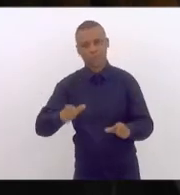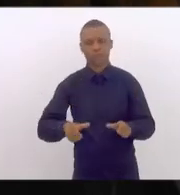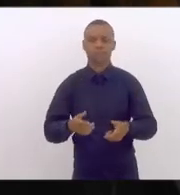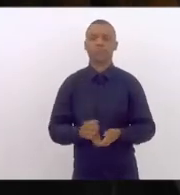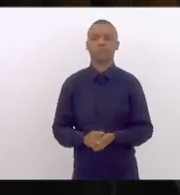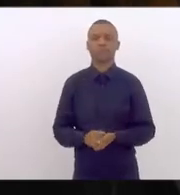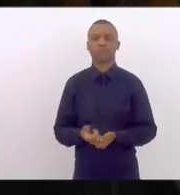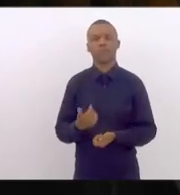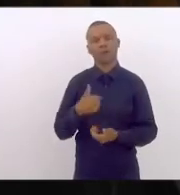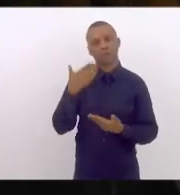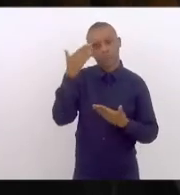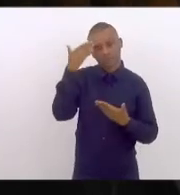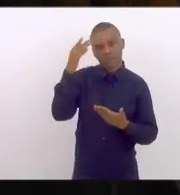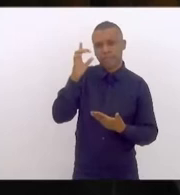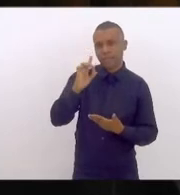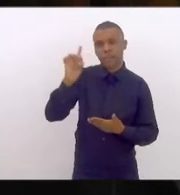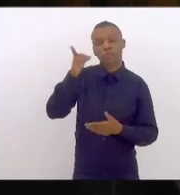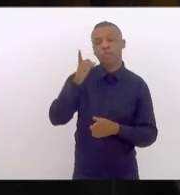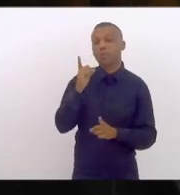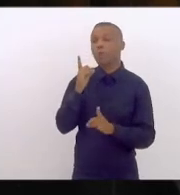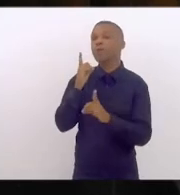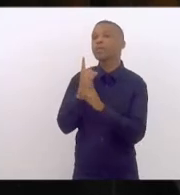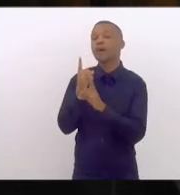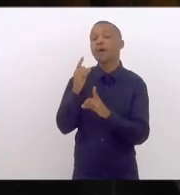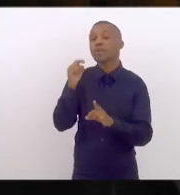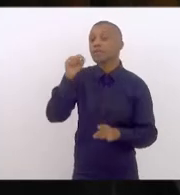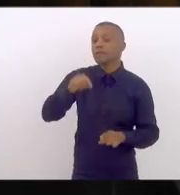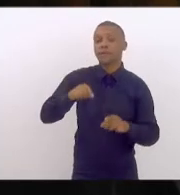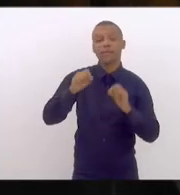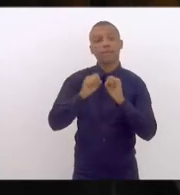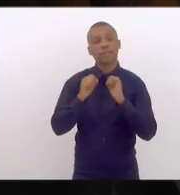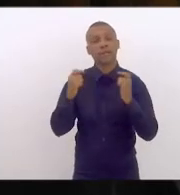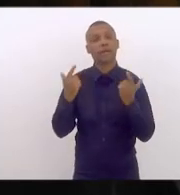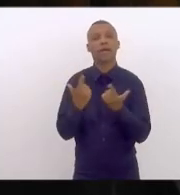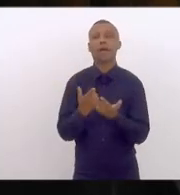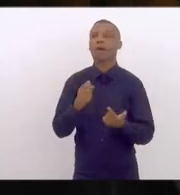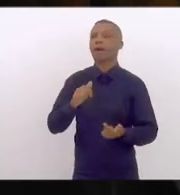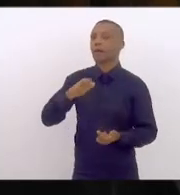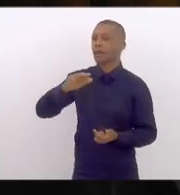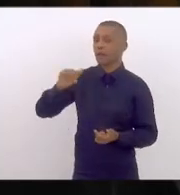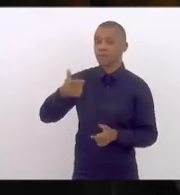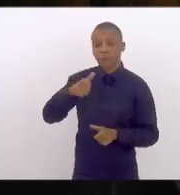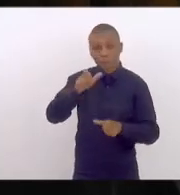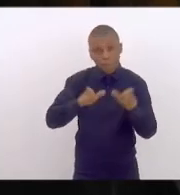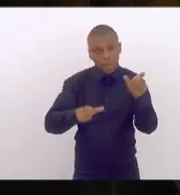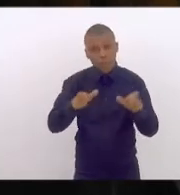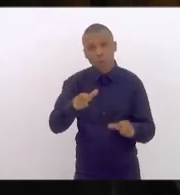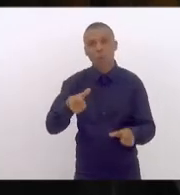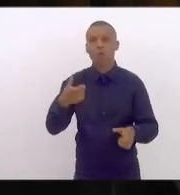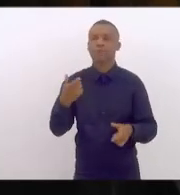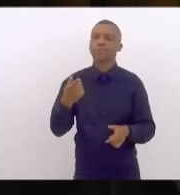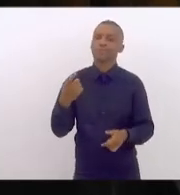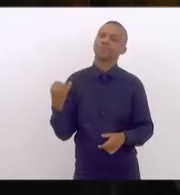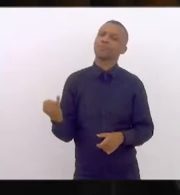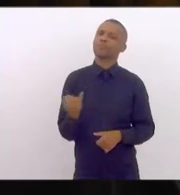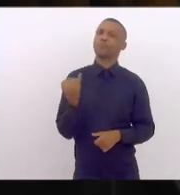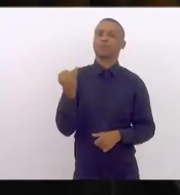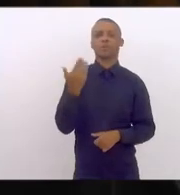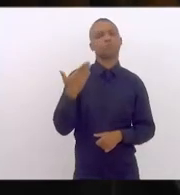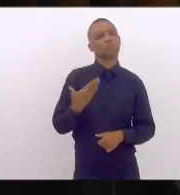dou graças a Deus por ter encontrado nessa casa pessoas do valor do valor dos meus colegas